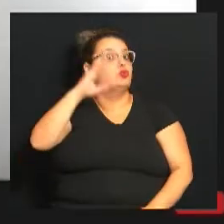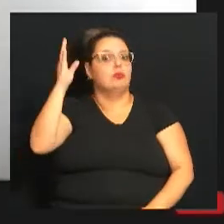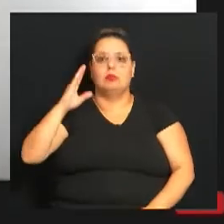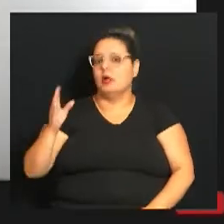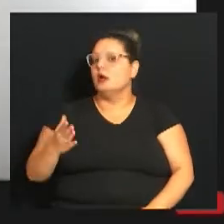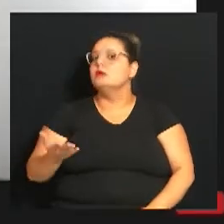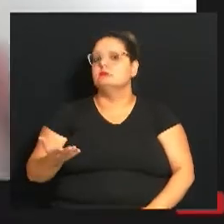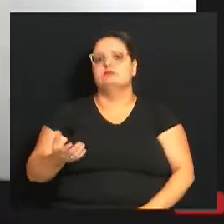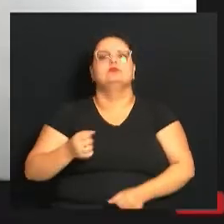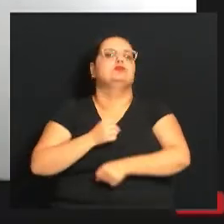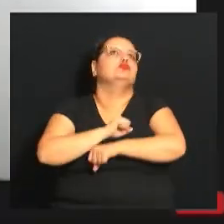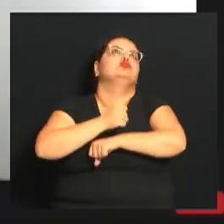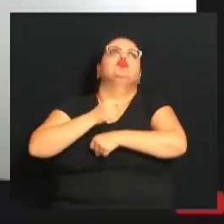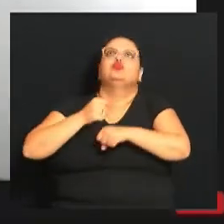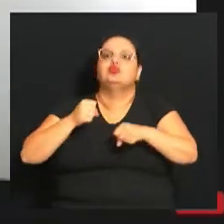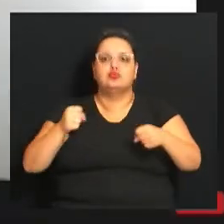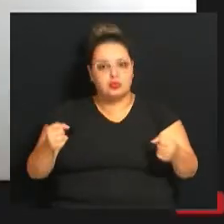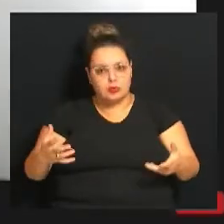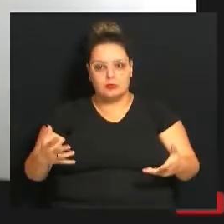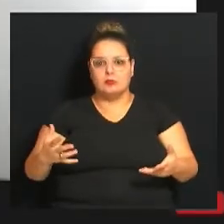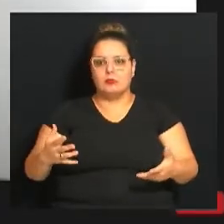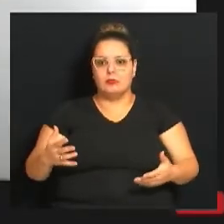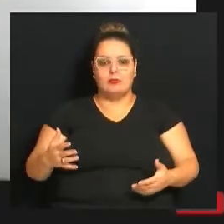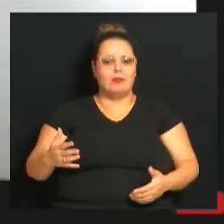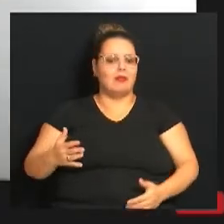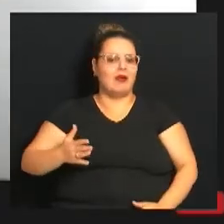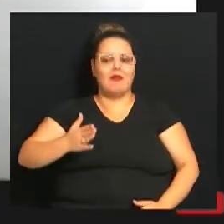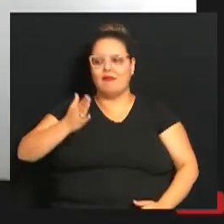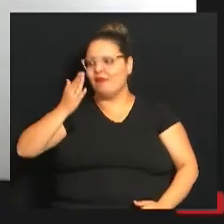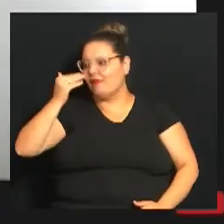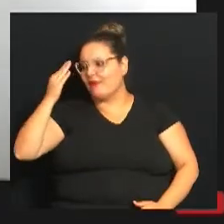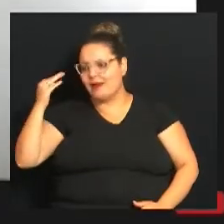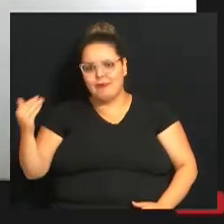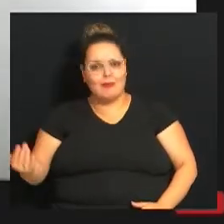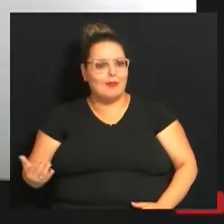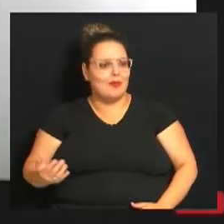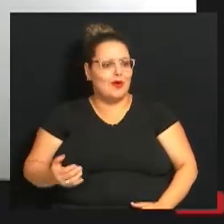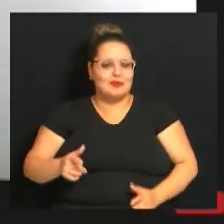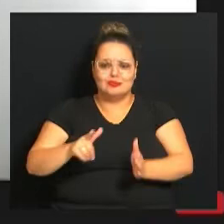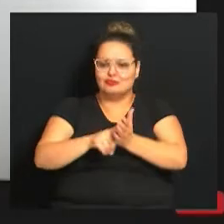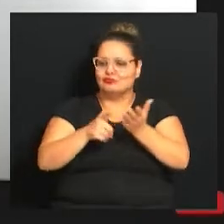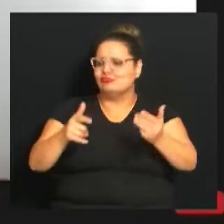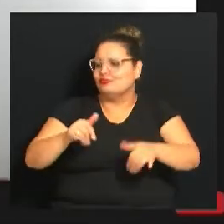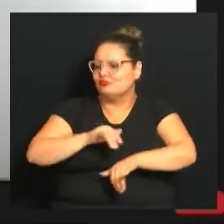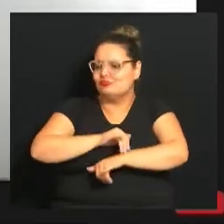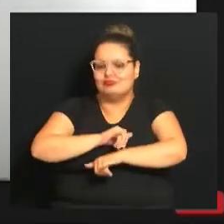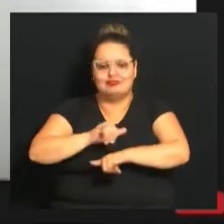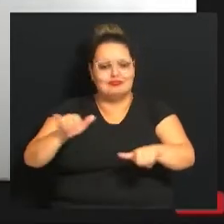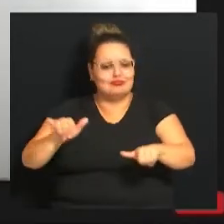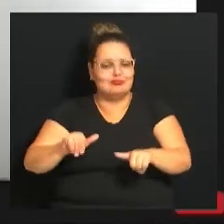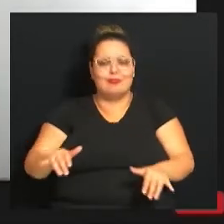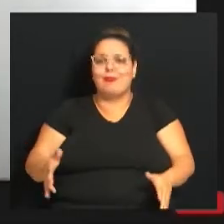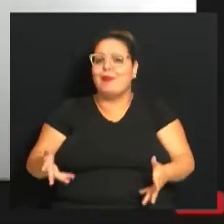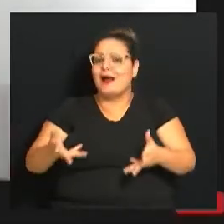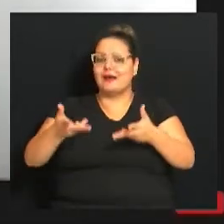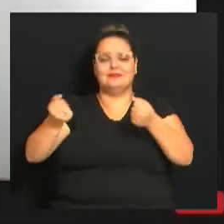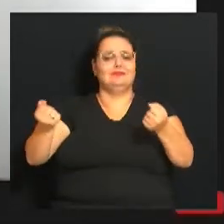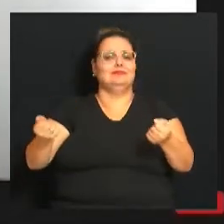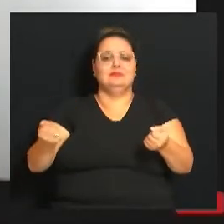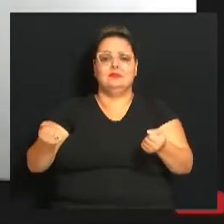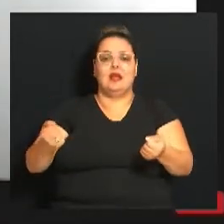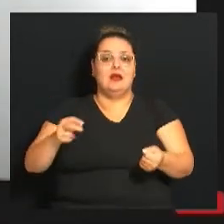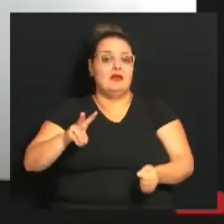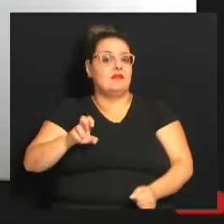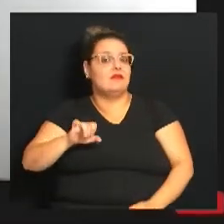grande, só tinha grandes feras, grandes jornalistas, e a Veja, Exame, sempre foi uma coisa assim,